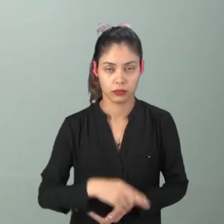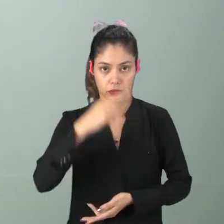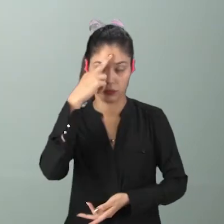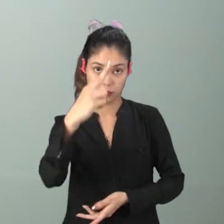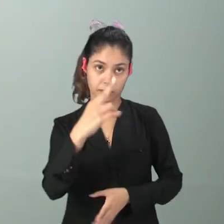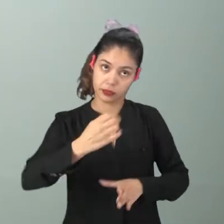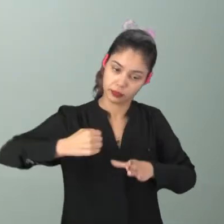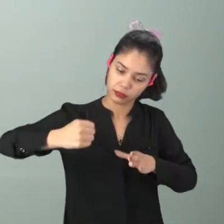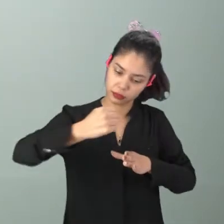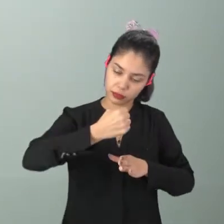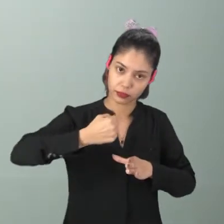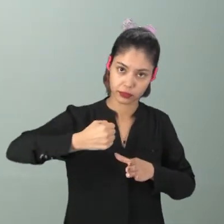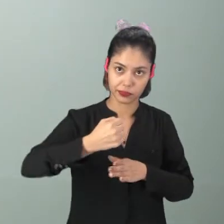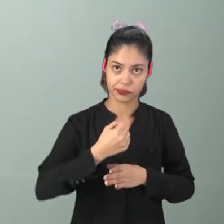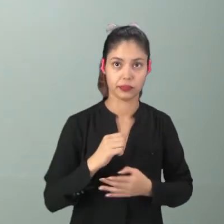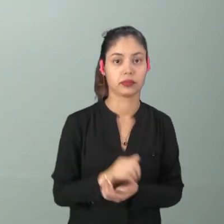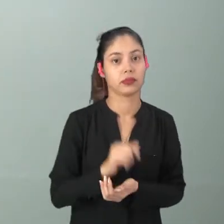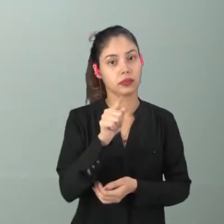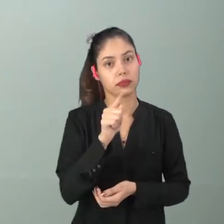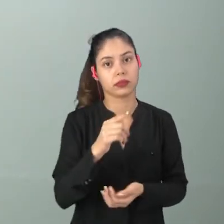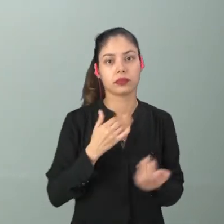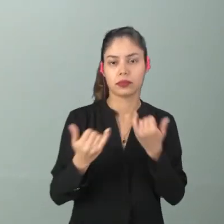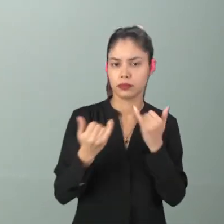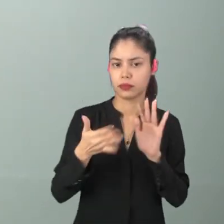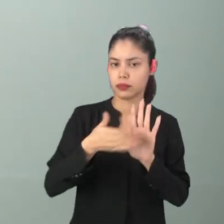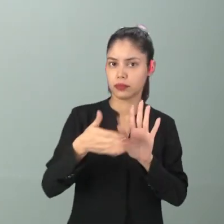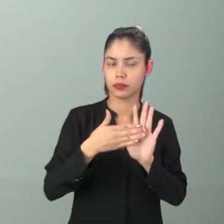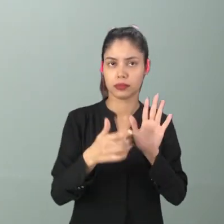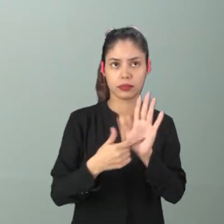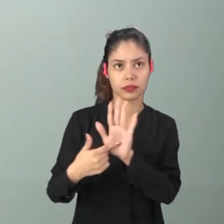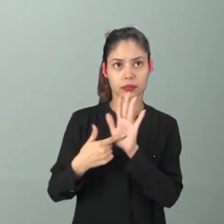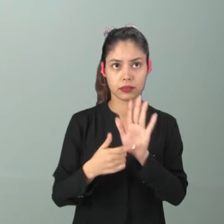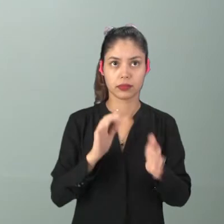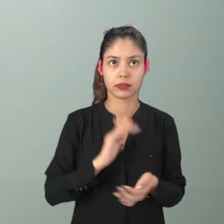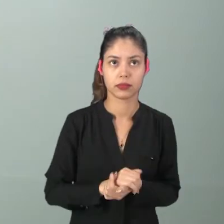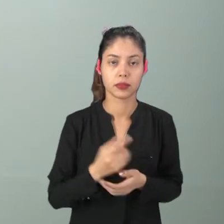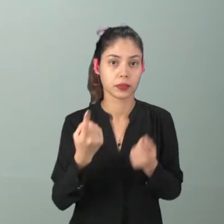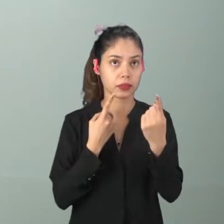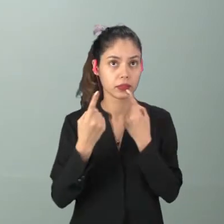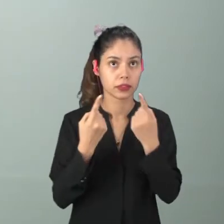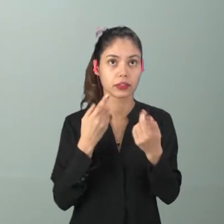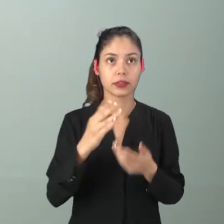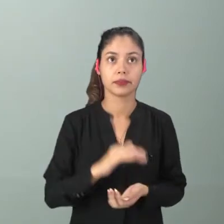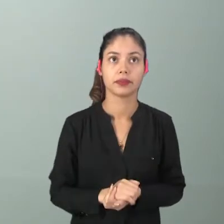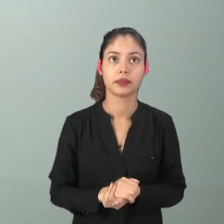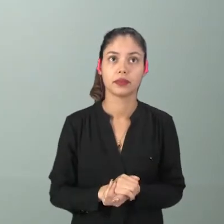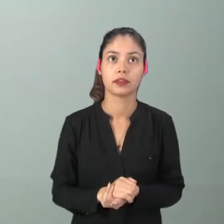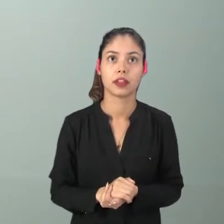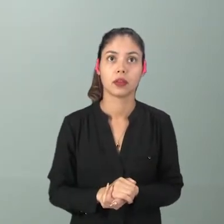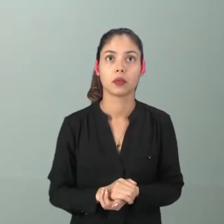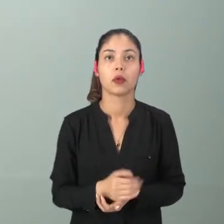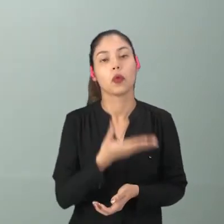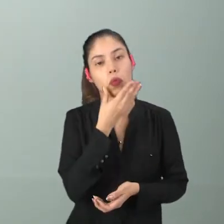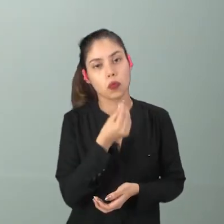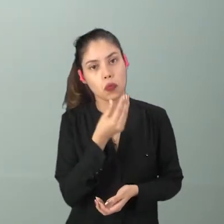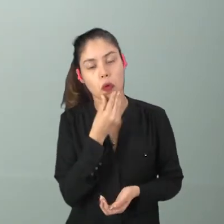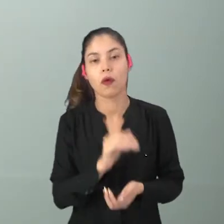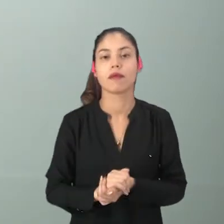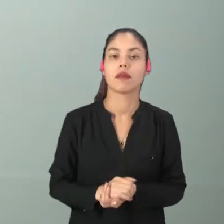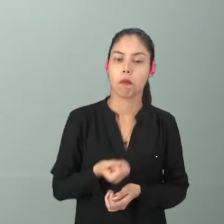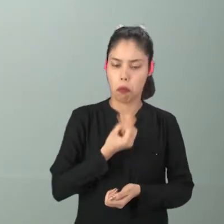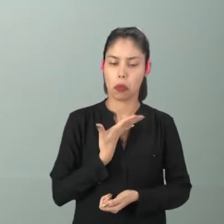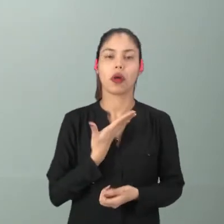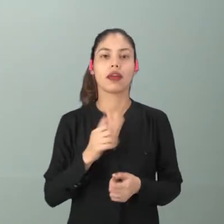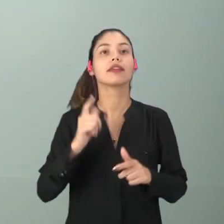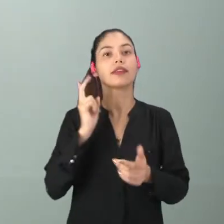chefe de cozinha. E aqui eles fazem uma referência a um discurso de que por trás de um grande homem há sempre uma grande